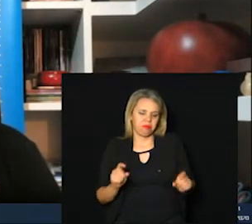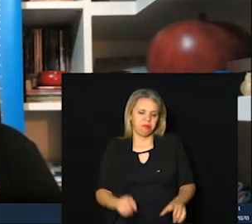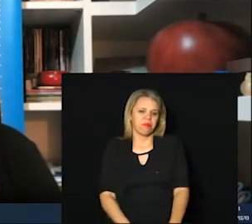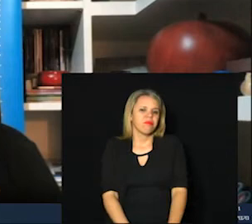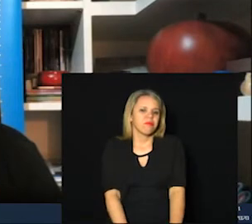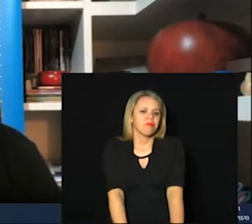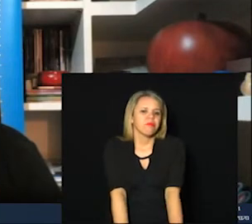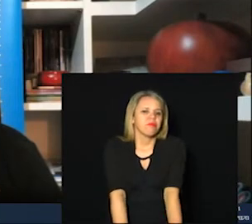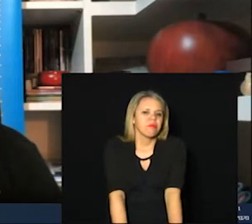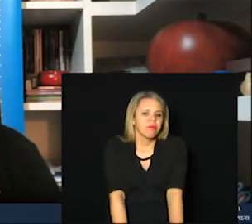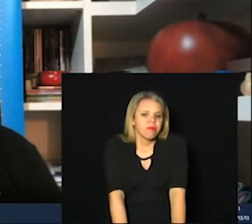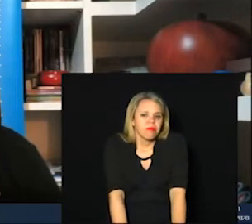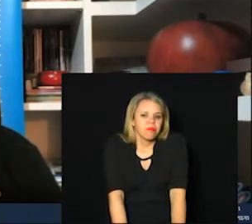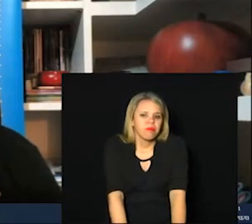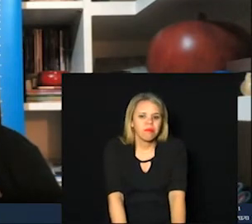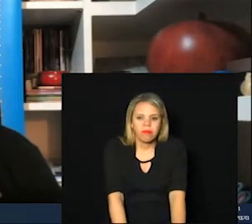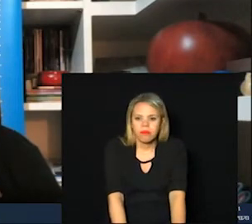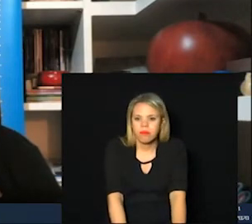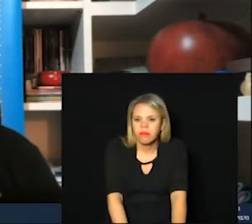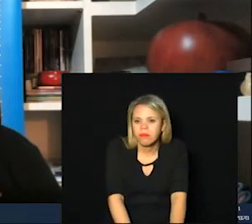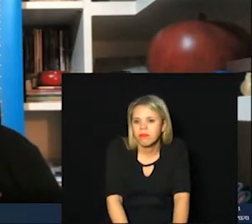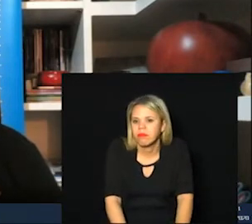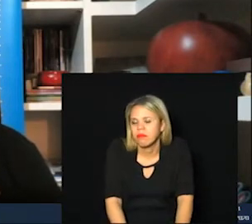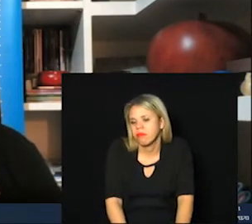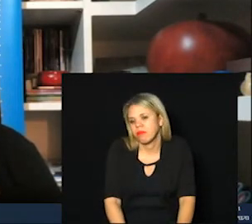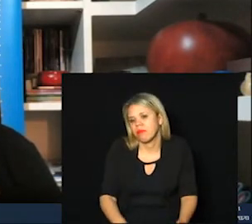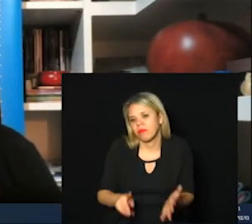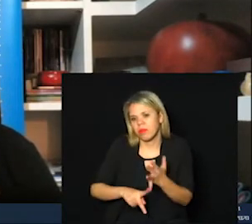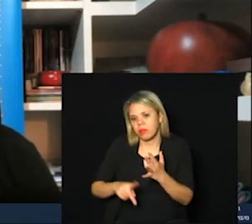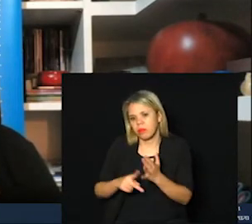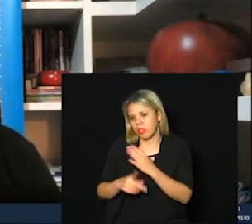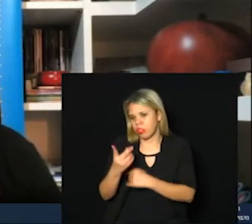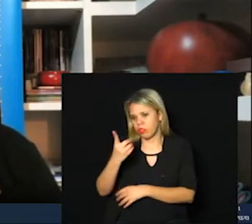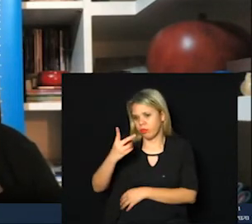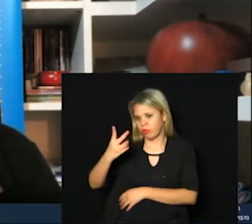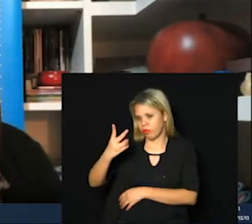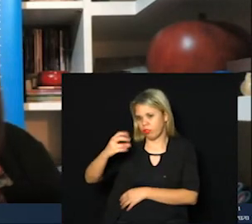mas eu queria ver um aqui na página 29,